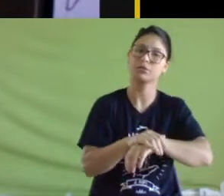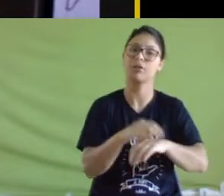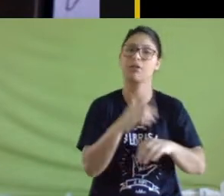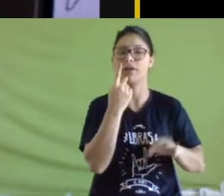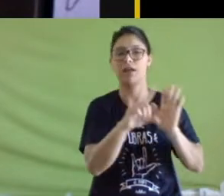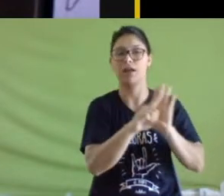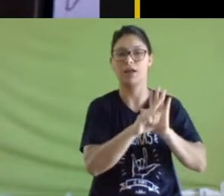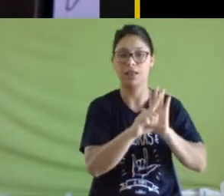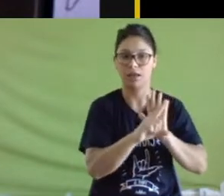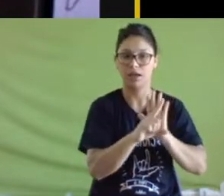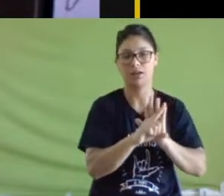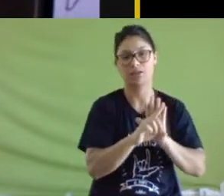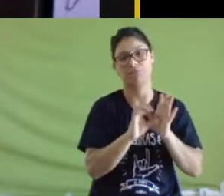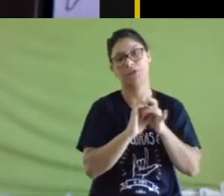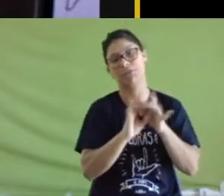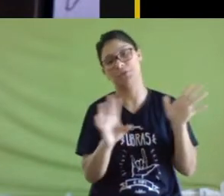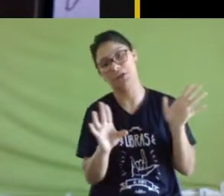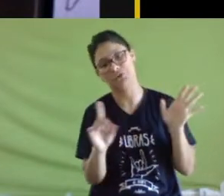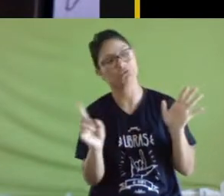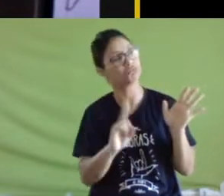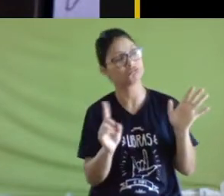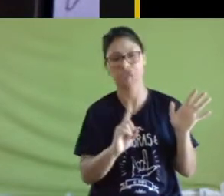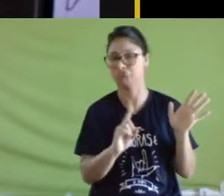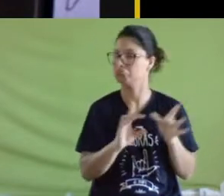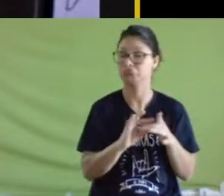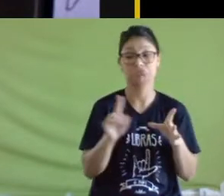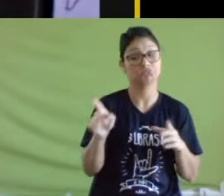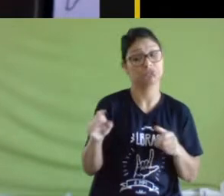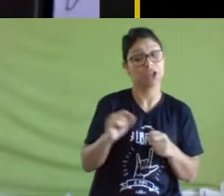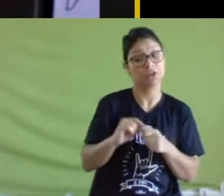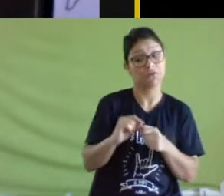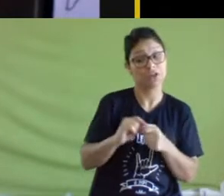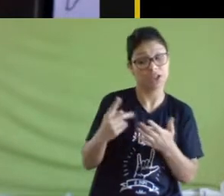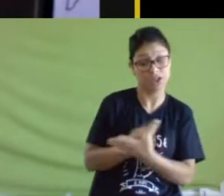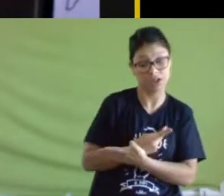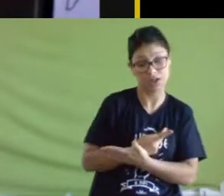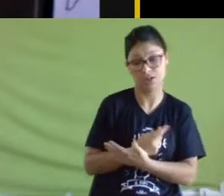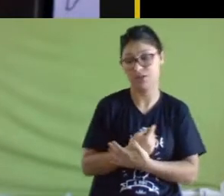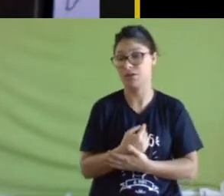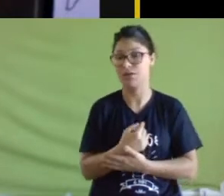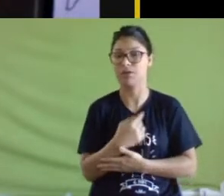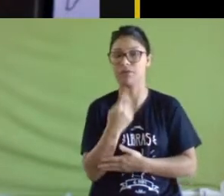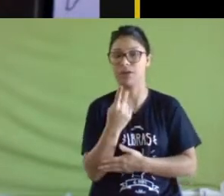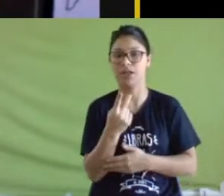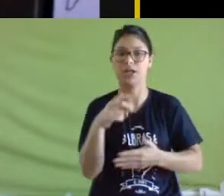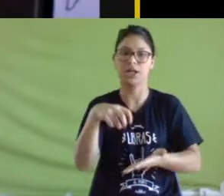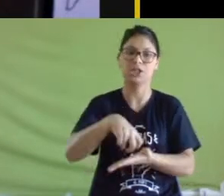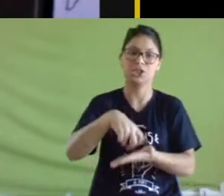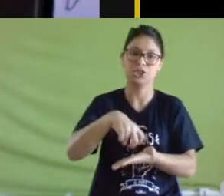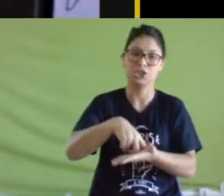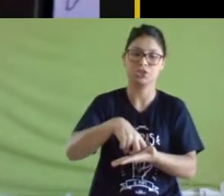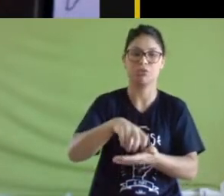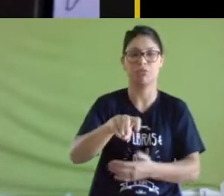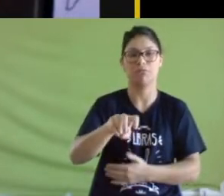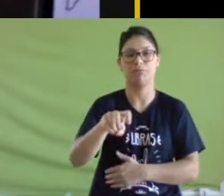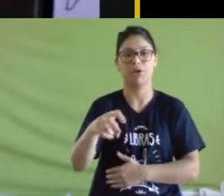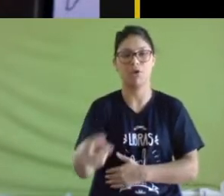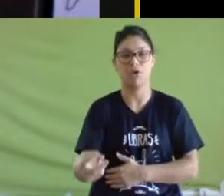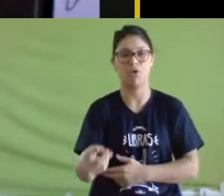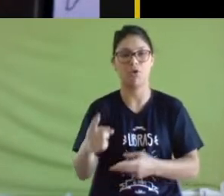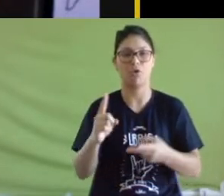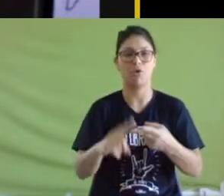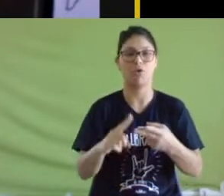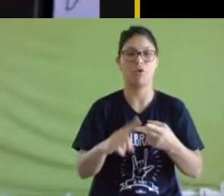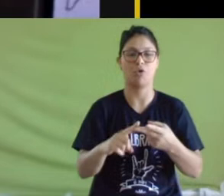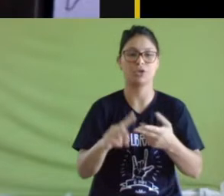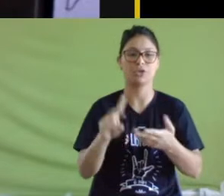que permitem ou não permitem o que ele fez. E a gente fala dos castigos, desde a pena de morte, do garrote vil,